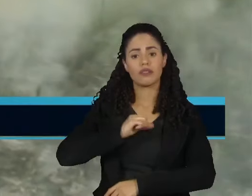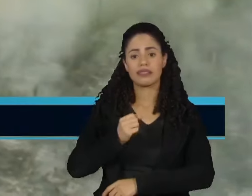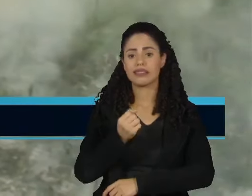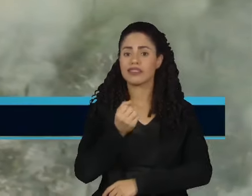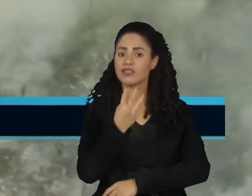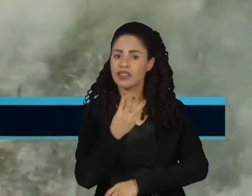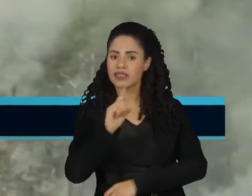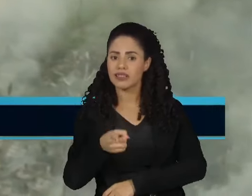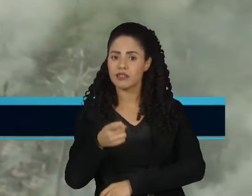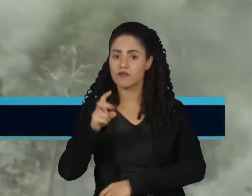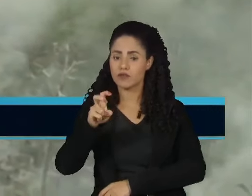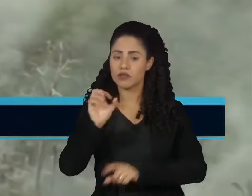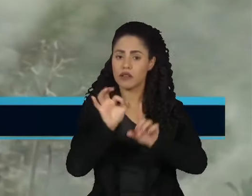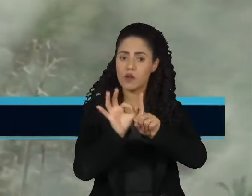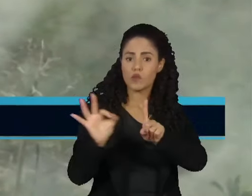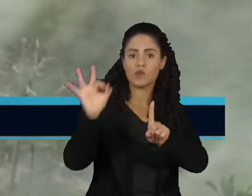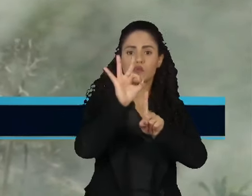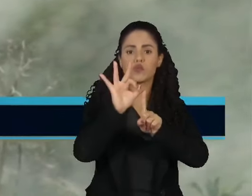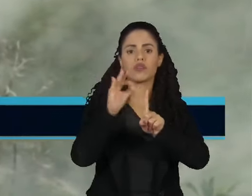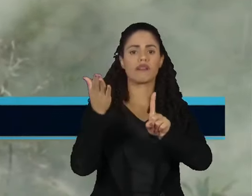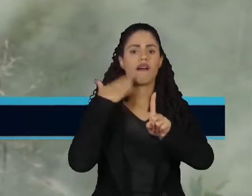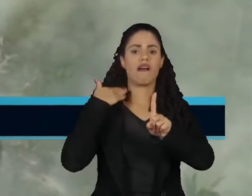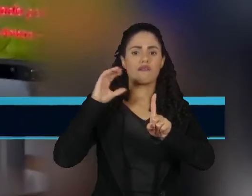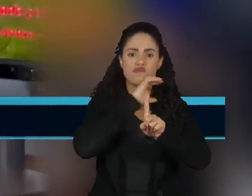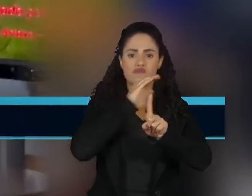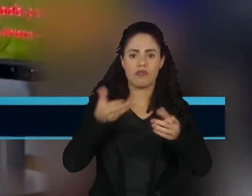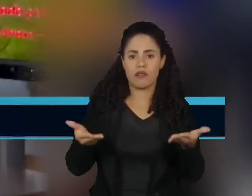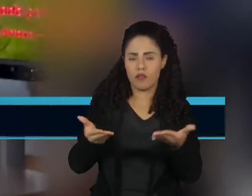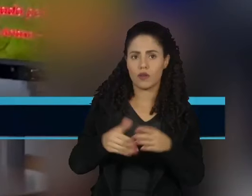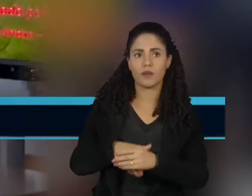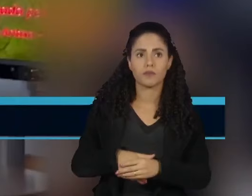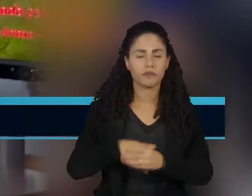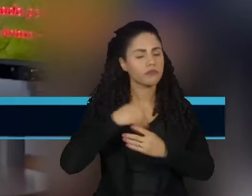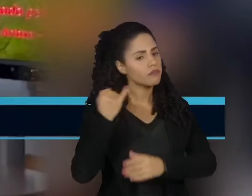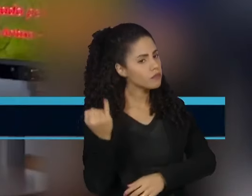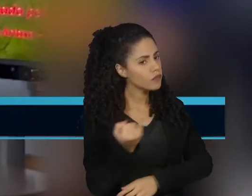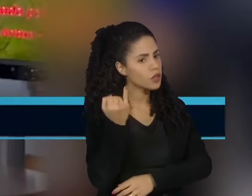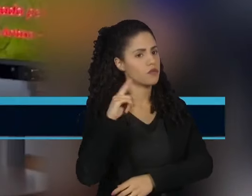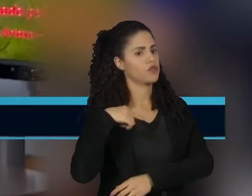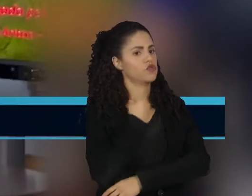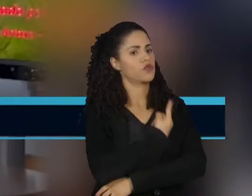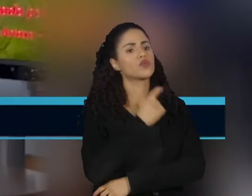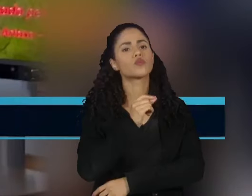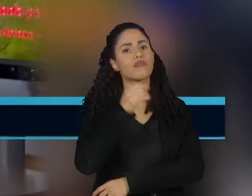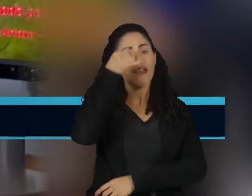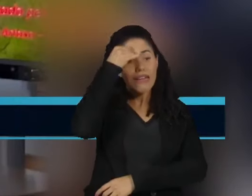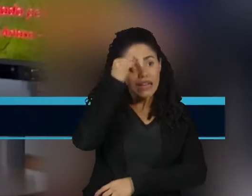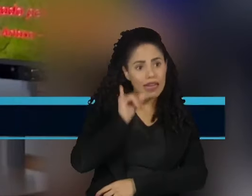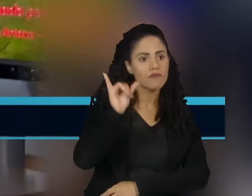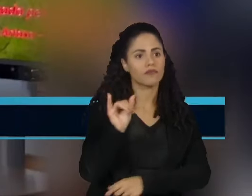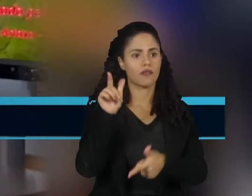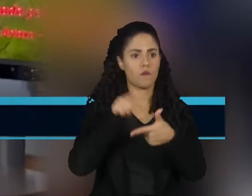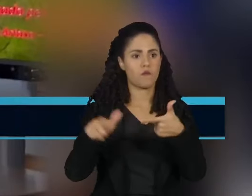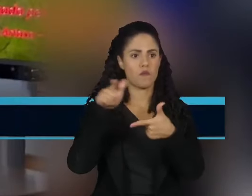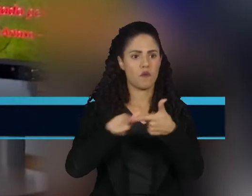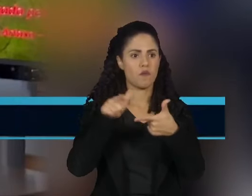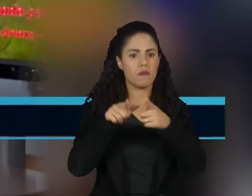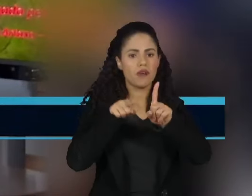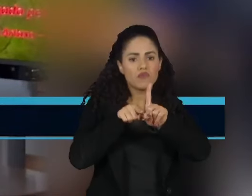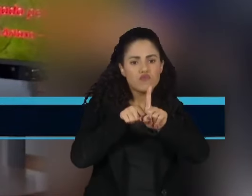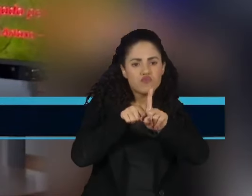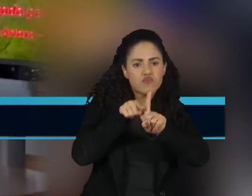a 3,5 graus ao longo deste século. É fundamental a gente evitar um colapso do sistema